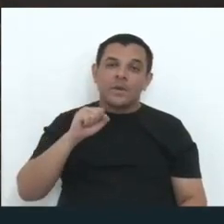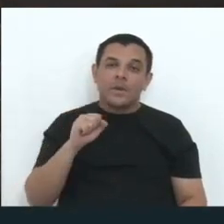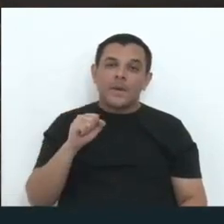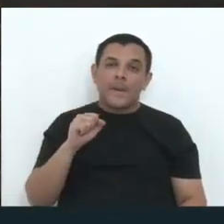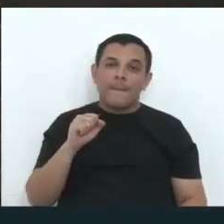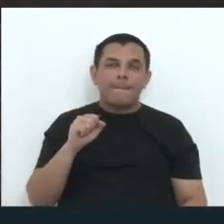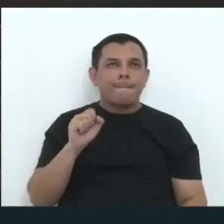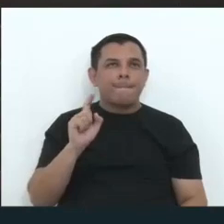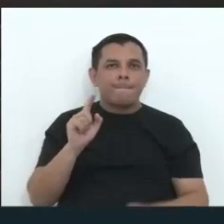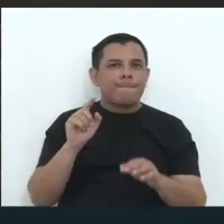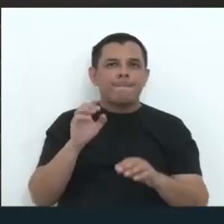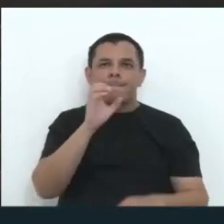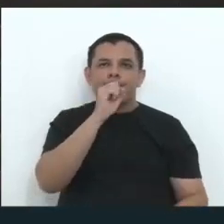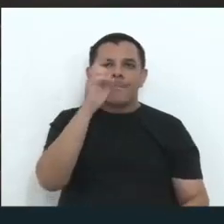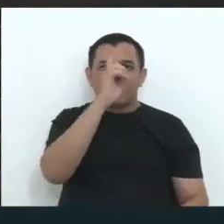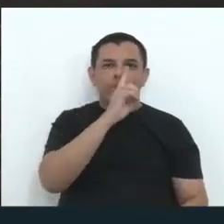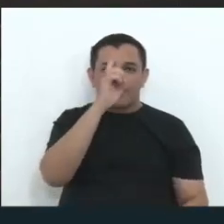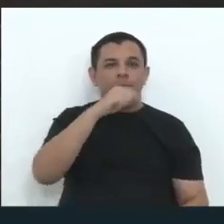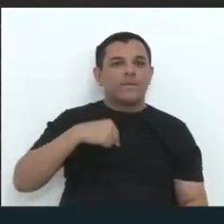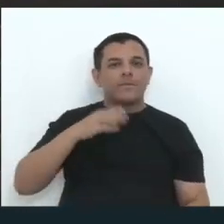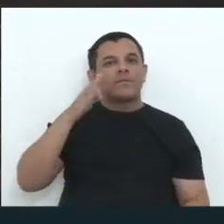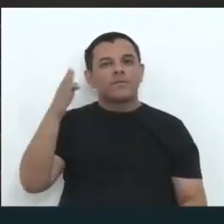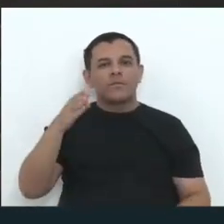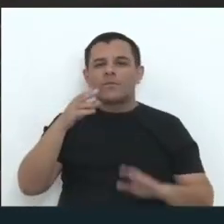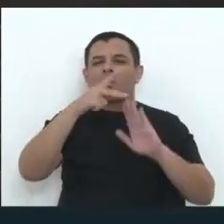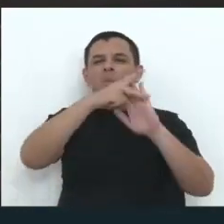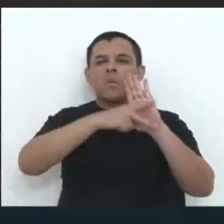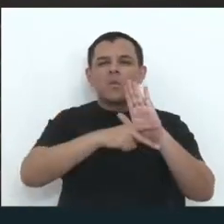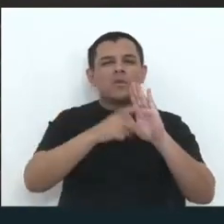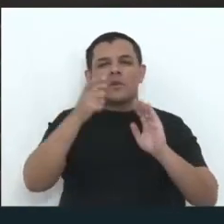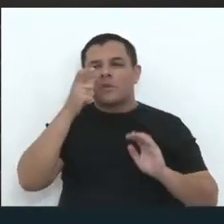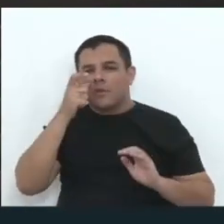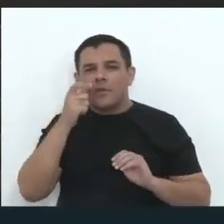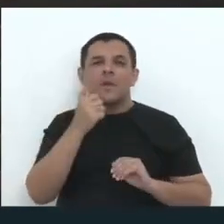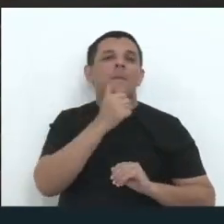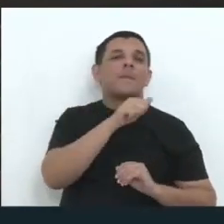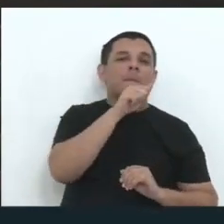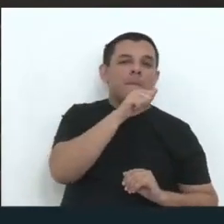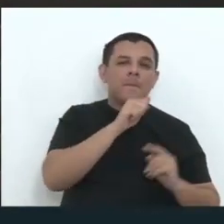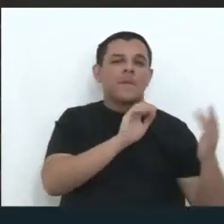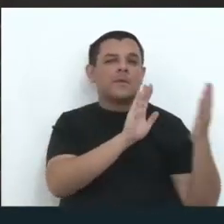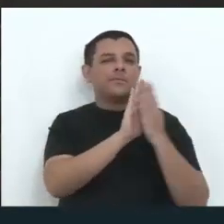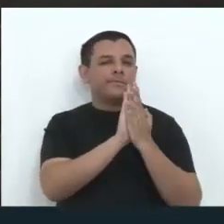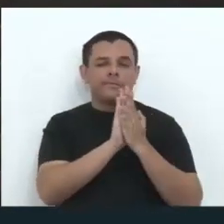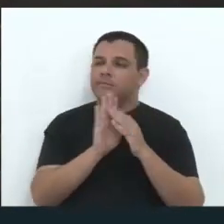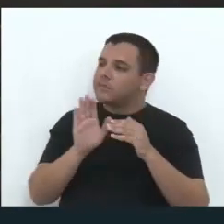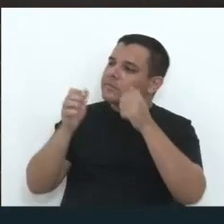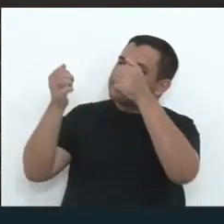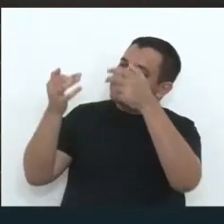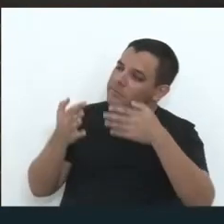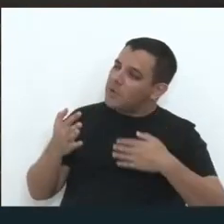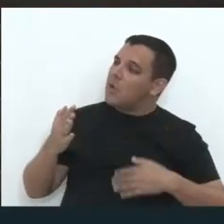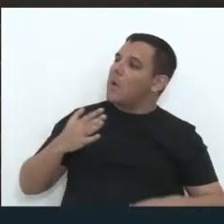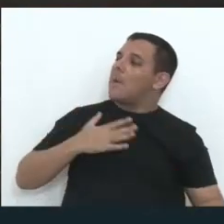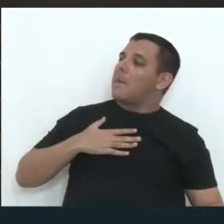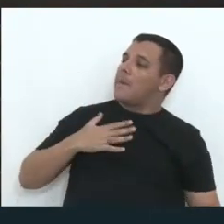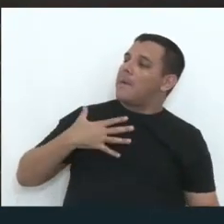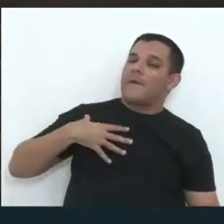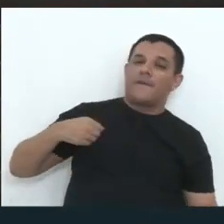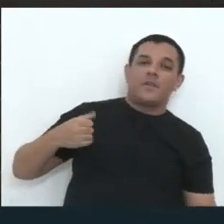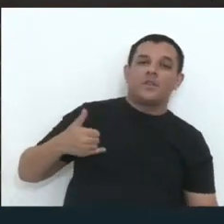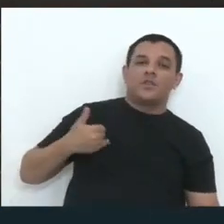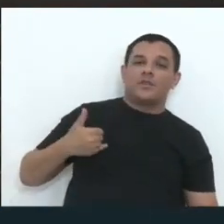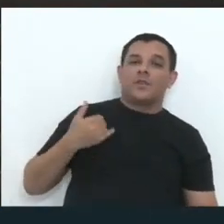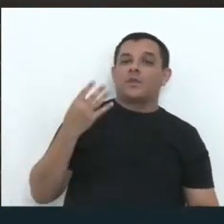foi no final de semana que eu estava no projeto lá, chegou uma mãe dizendo que o filho dela está com 4 anos